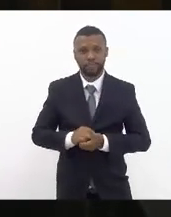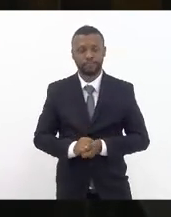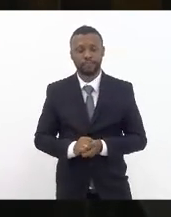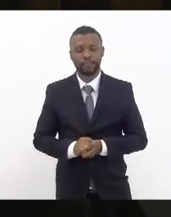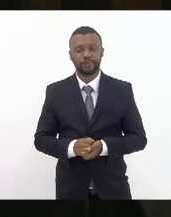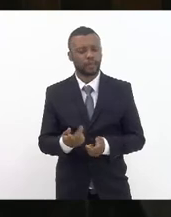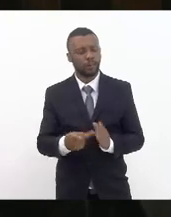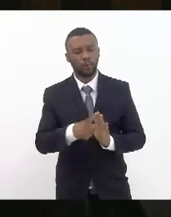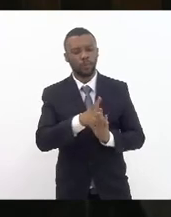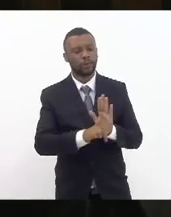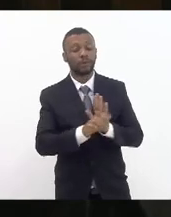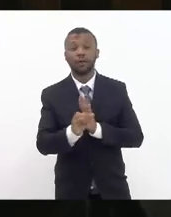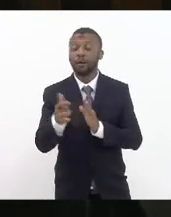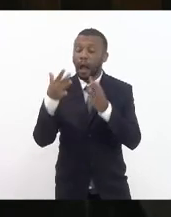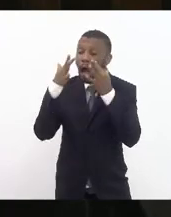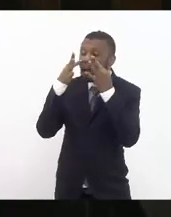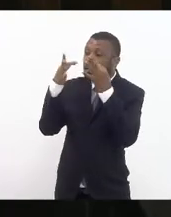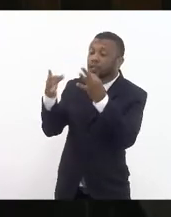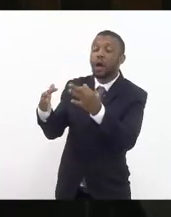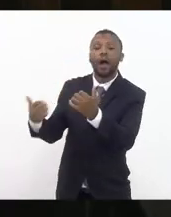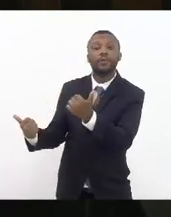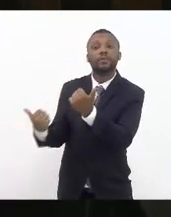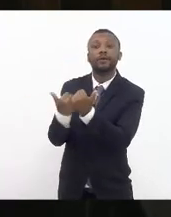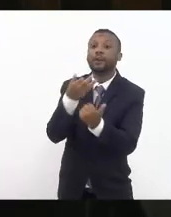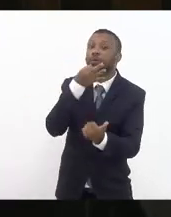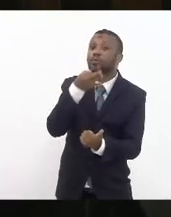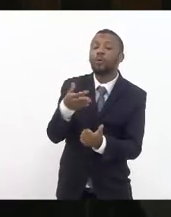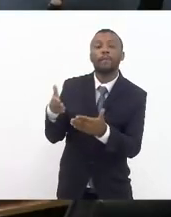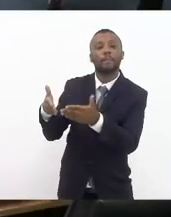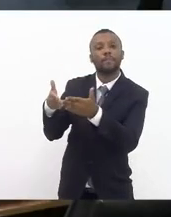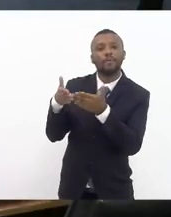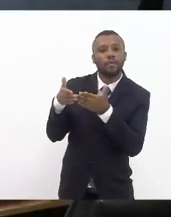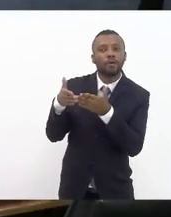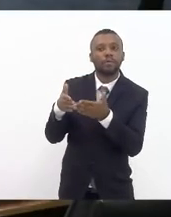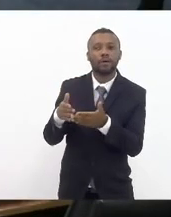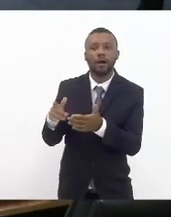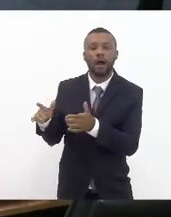projeto de lei... Atenção, assessoria de som, por favor.